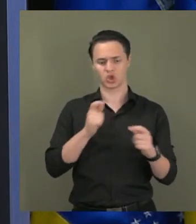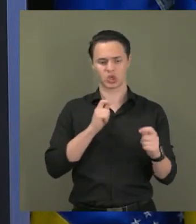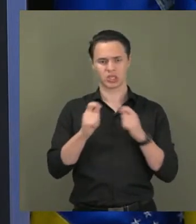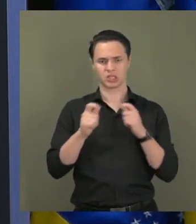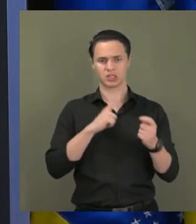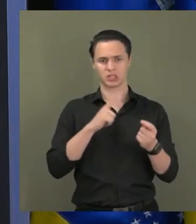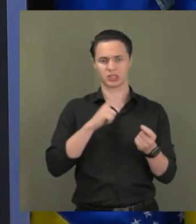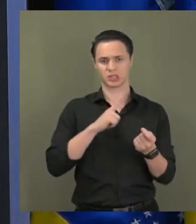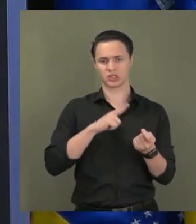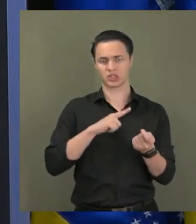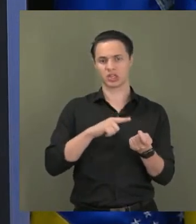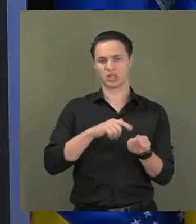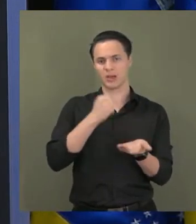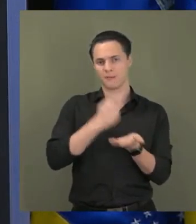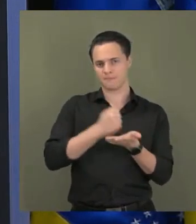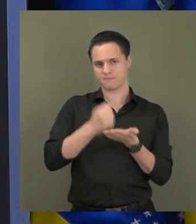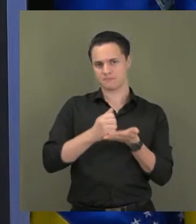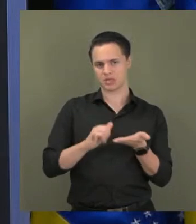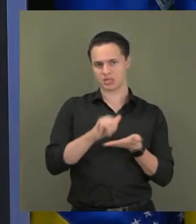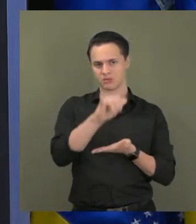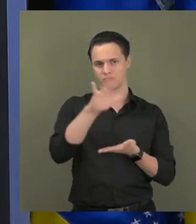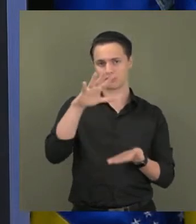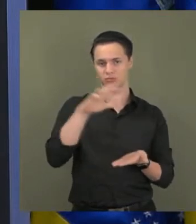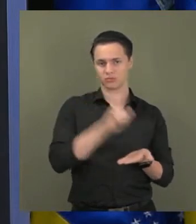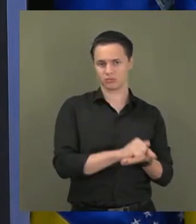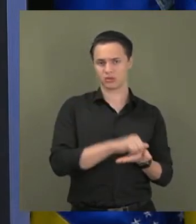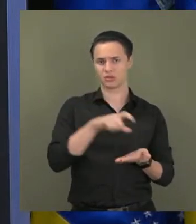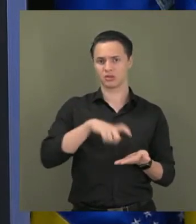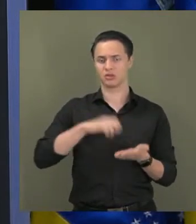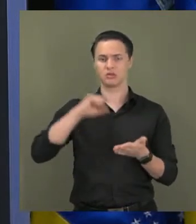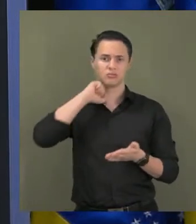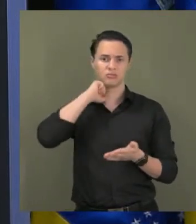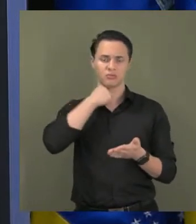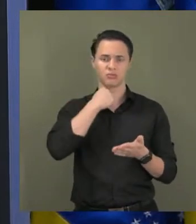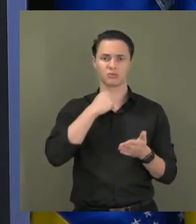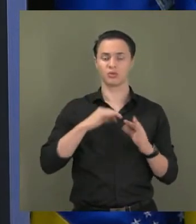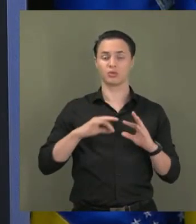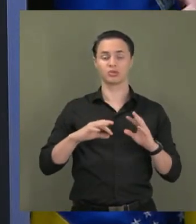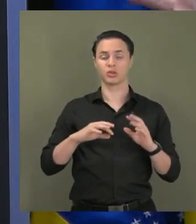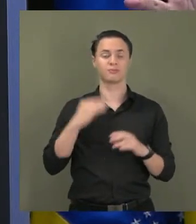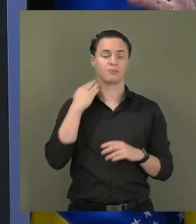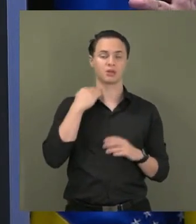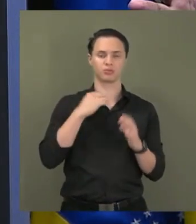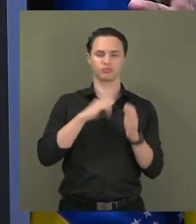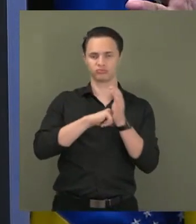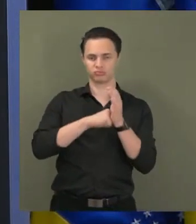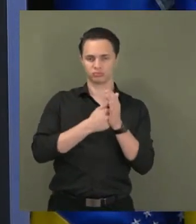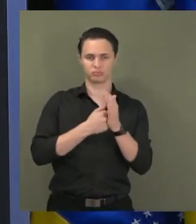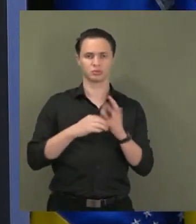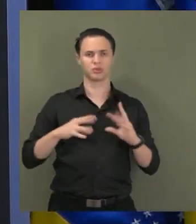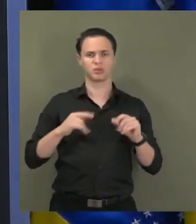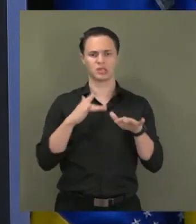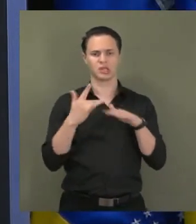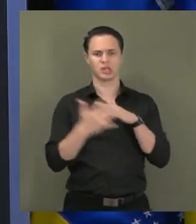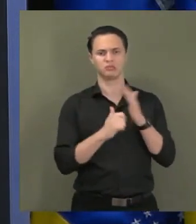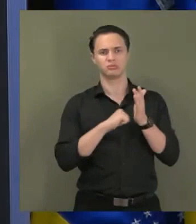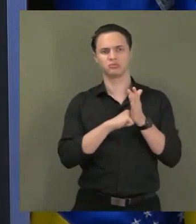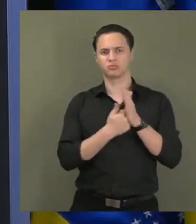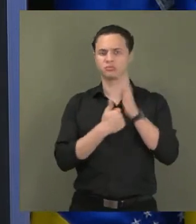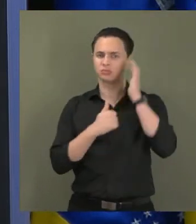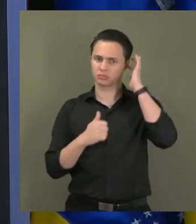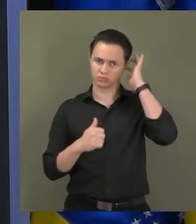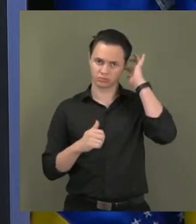com passaporte retido, conta bancária bloqueada, as redes sociais,